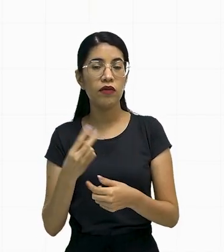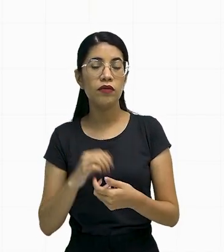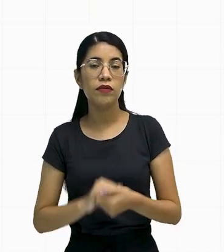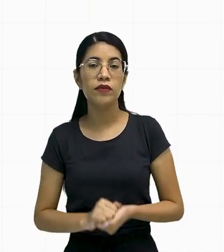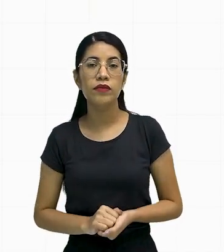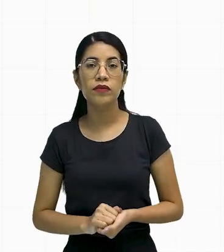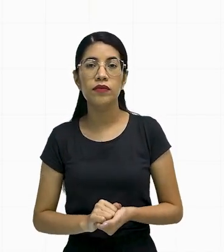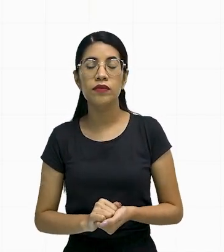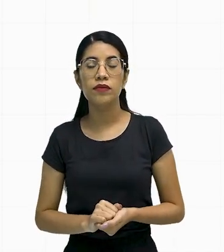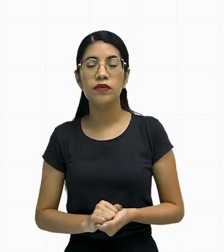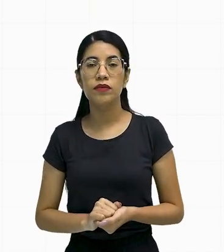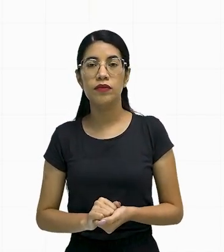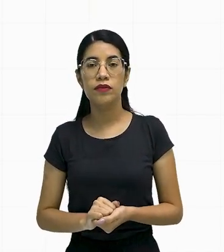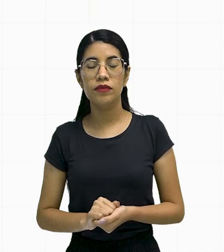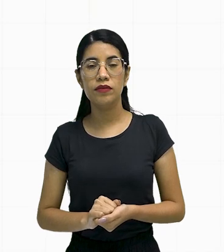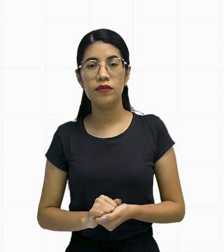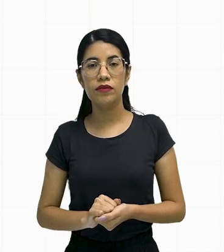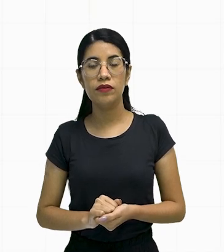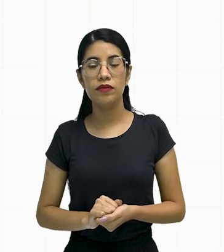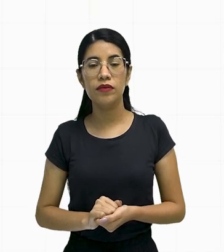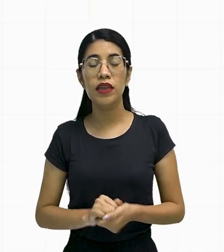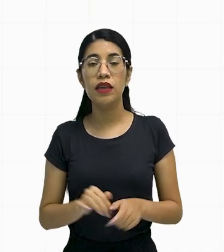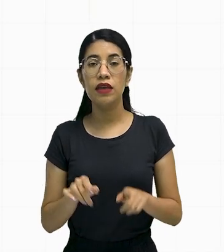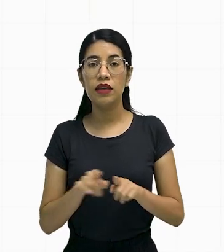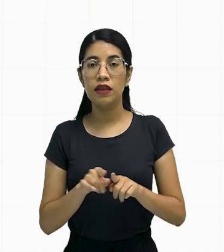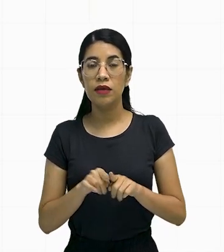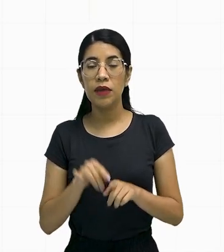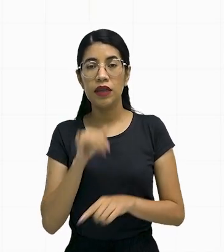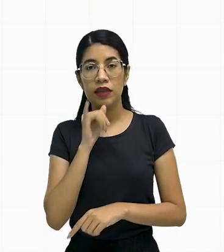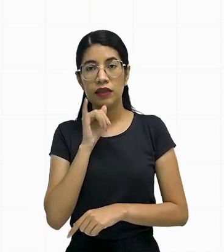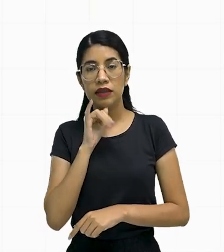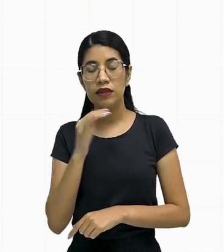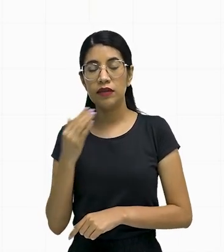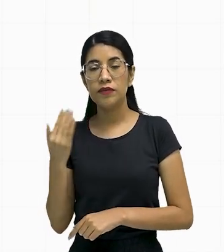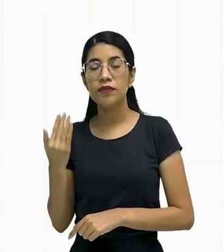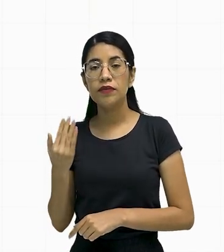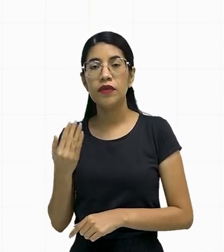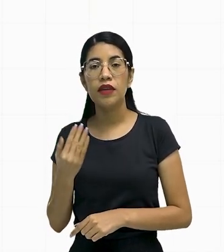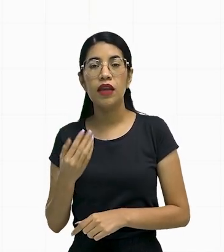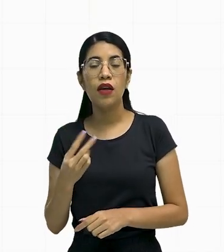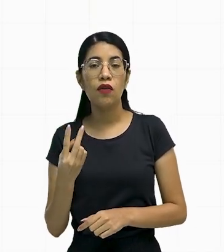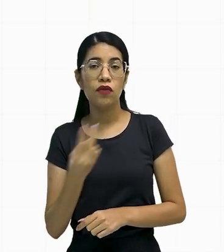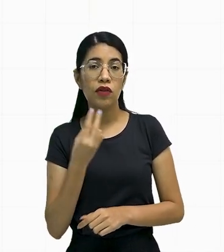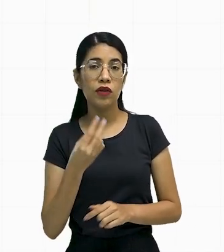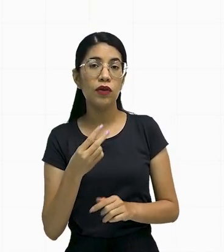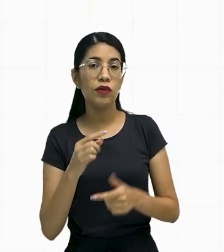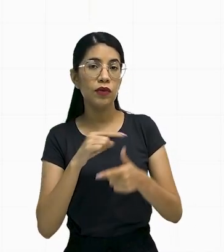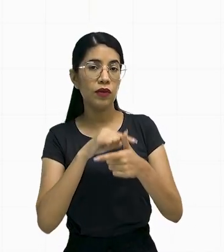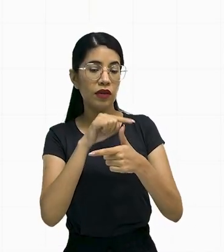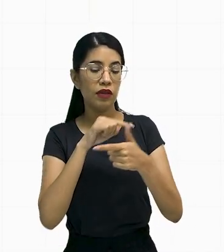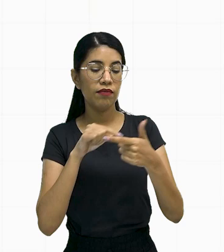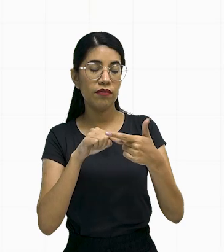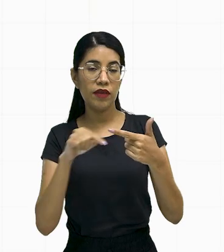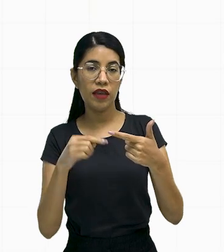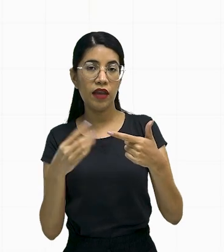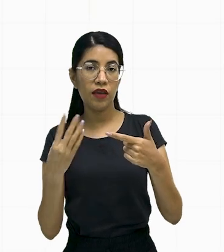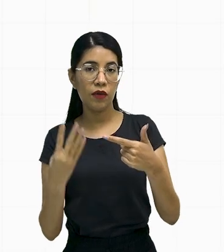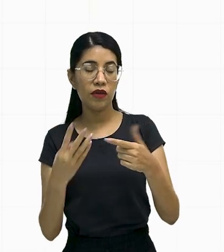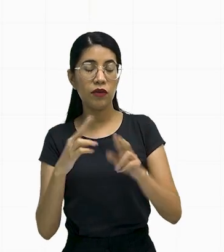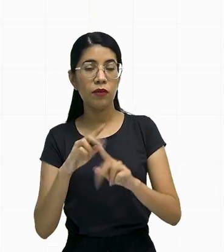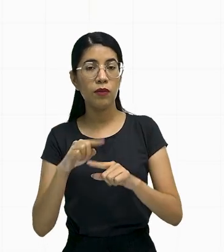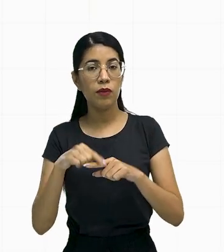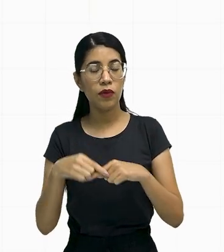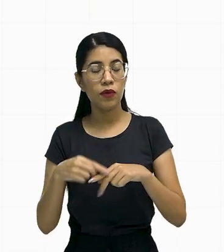estamos falando de quadrado. E neste caso também, cada cateto vale 4. Por isso que a gente calculou 4